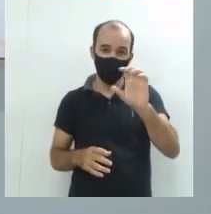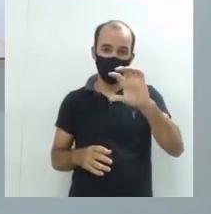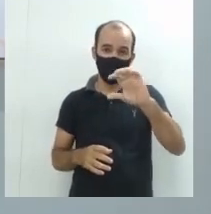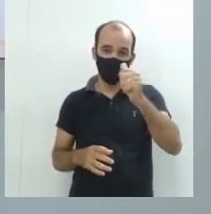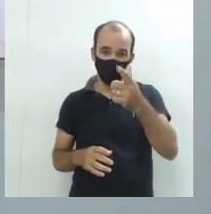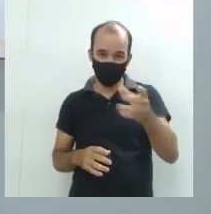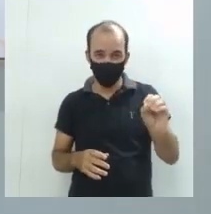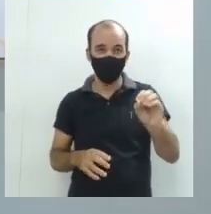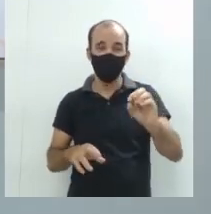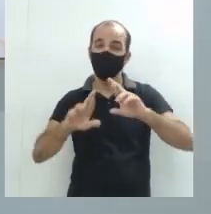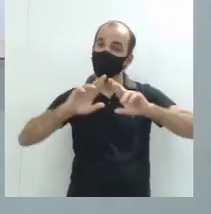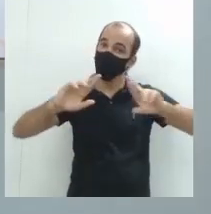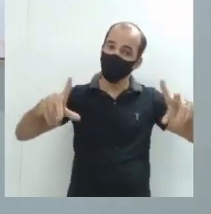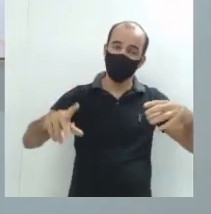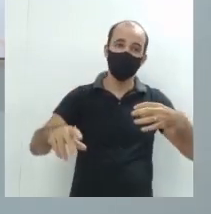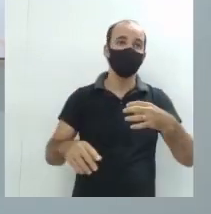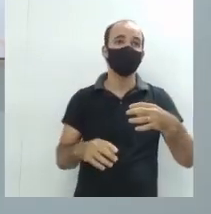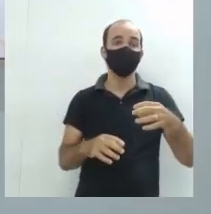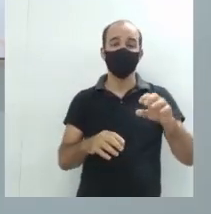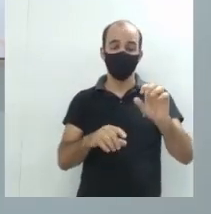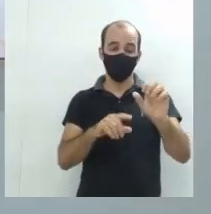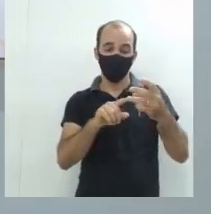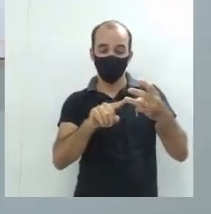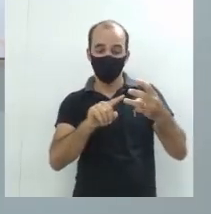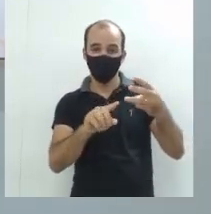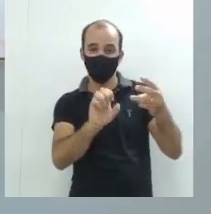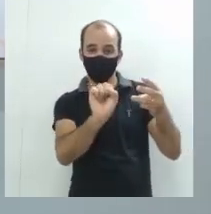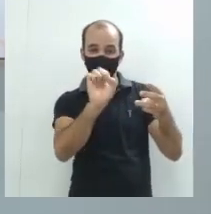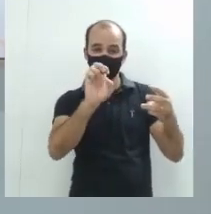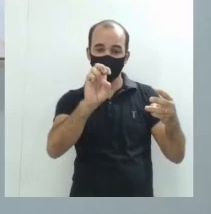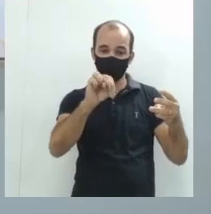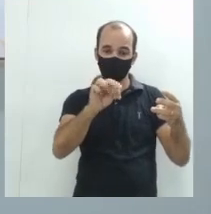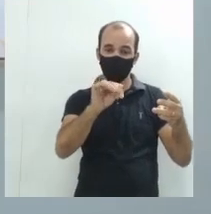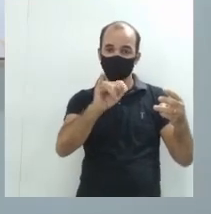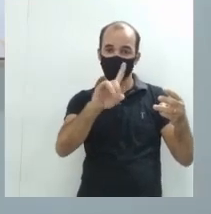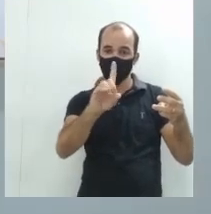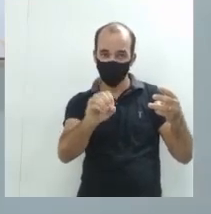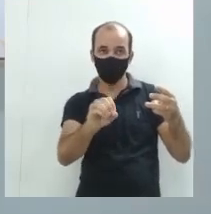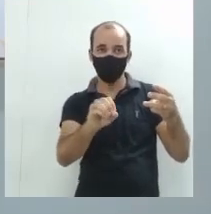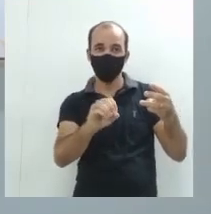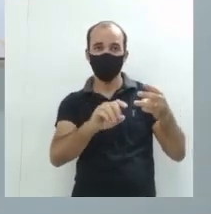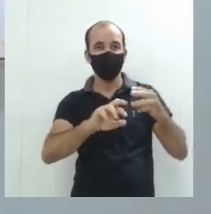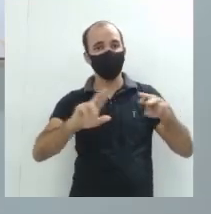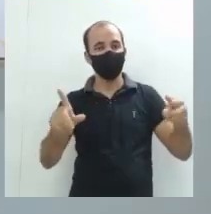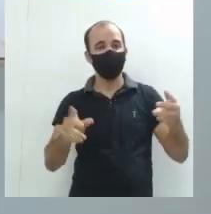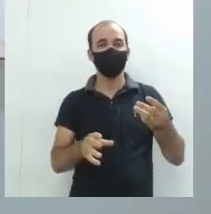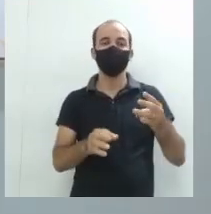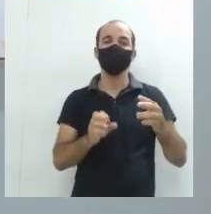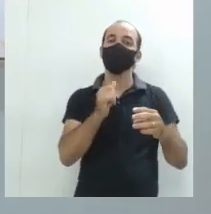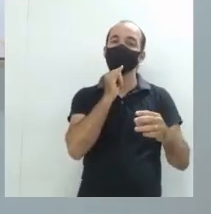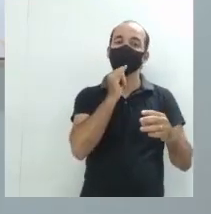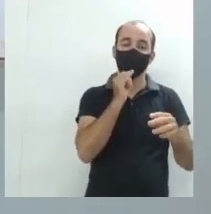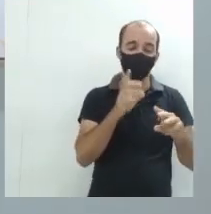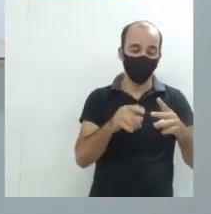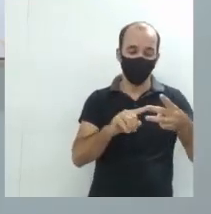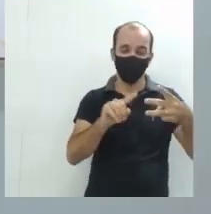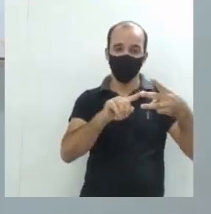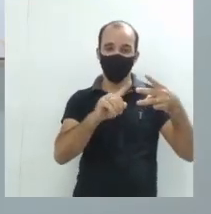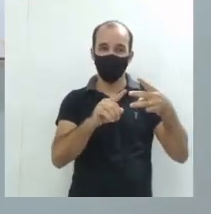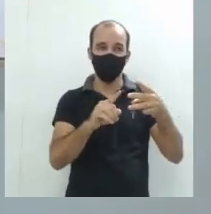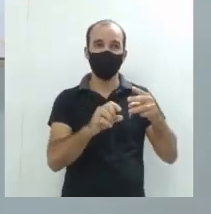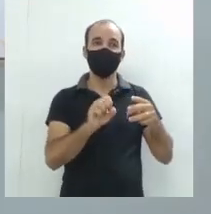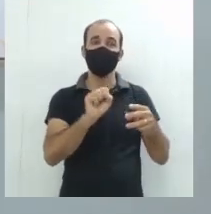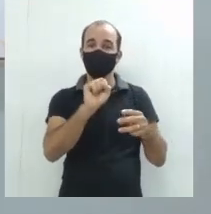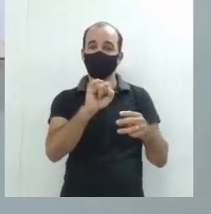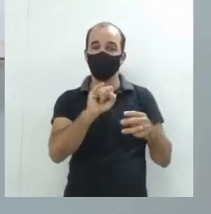Em cada direção, eu posso ter quantos sentidos? 2. Se eu escolher a direção